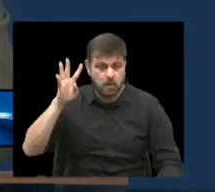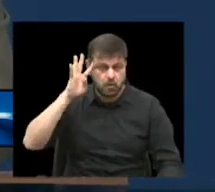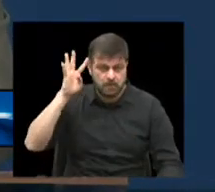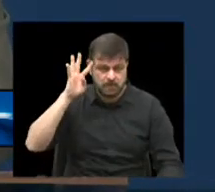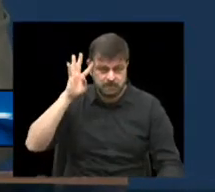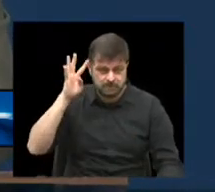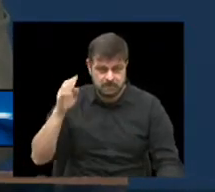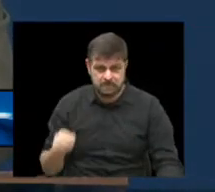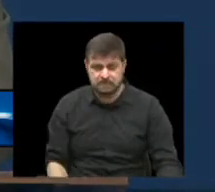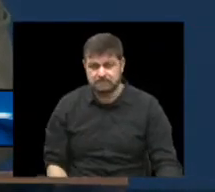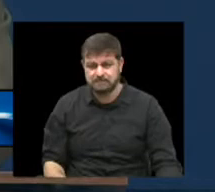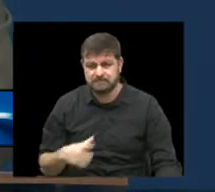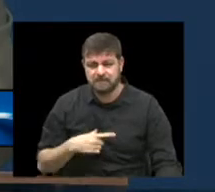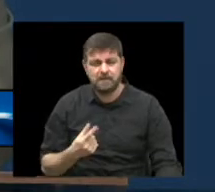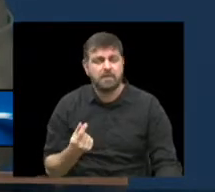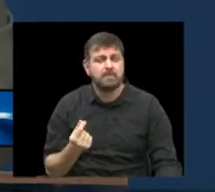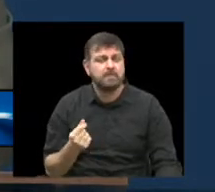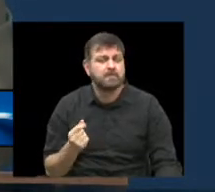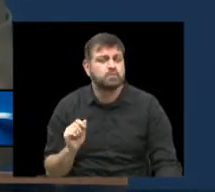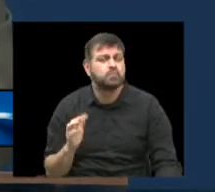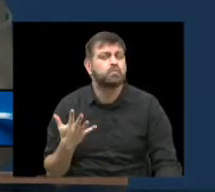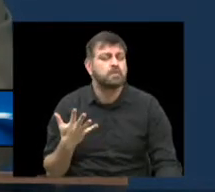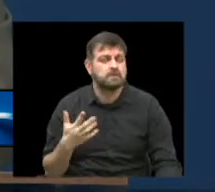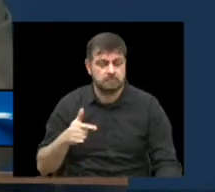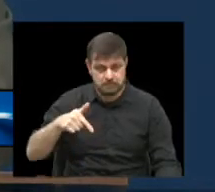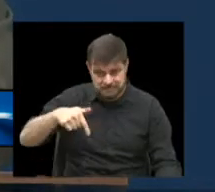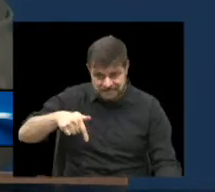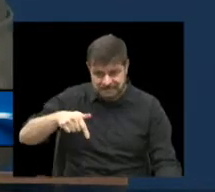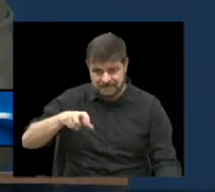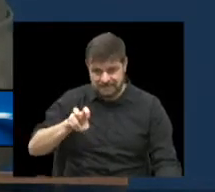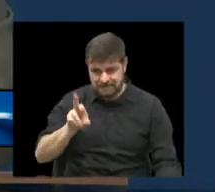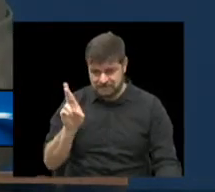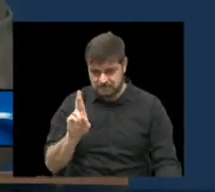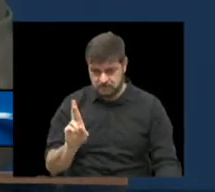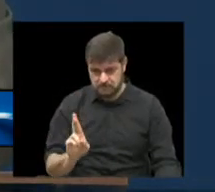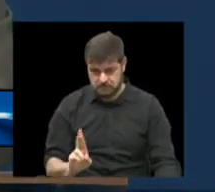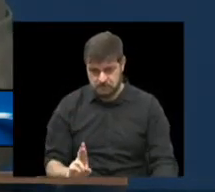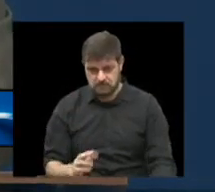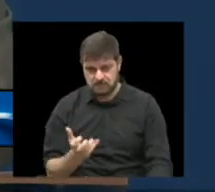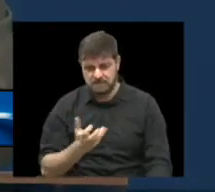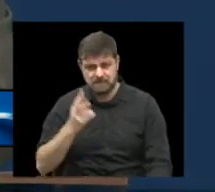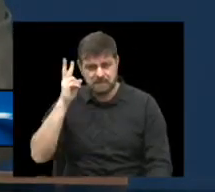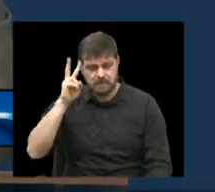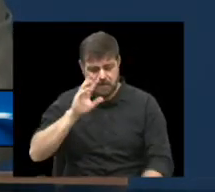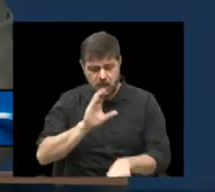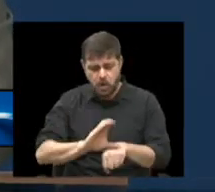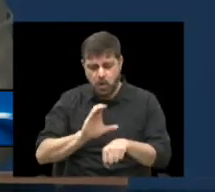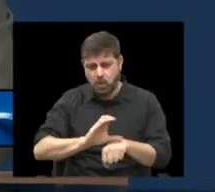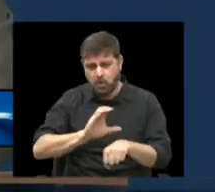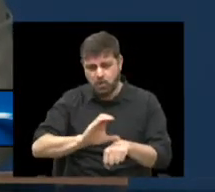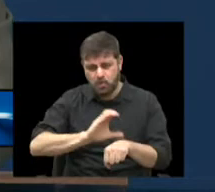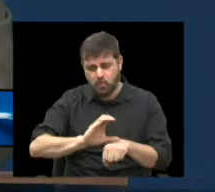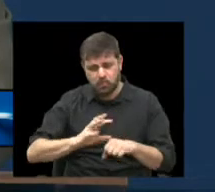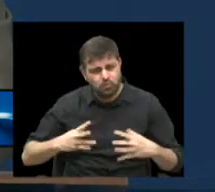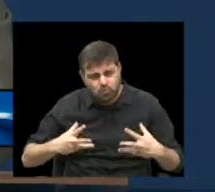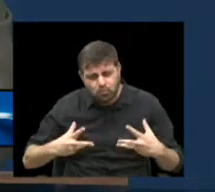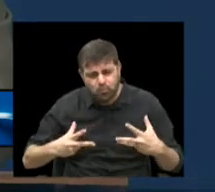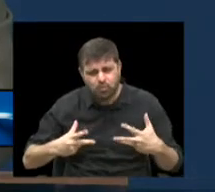e custam R$ 75. Lembrando que todos os cursos são